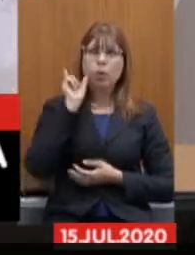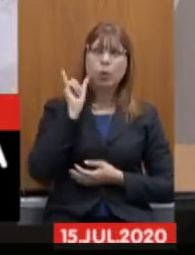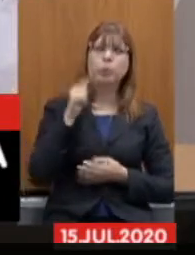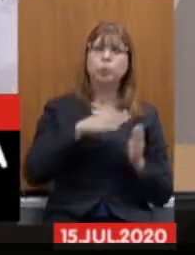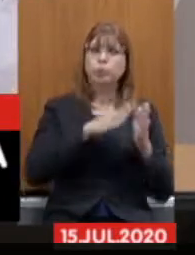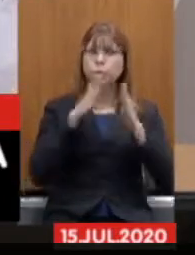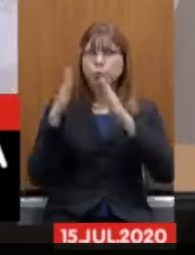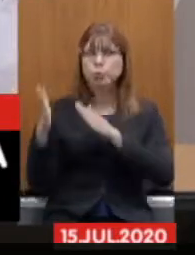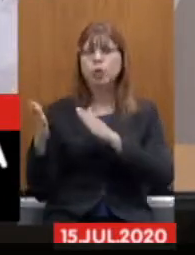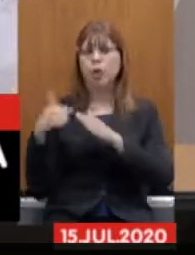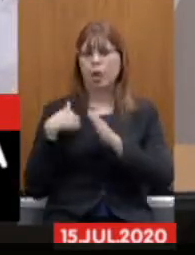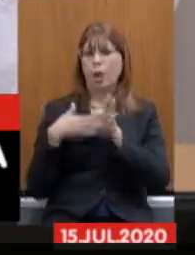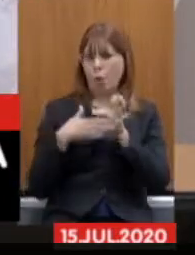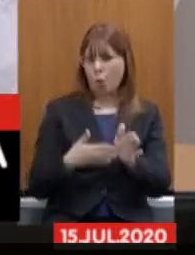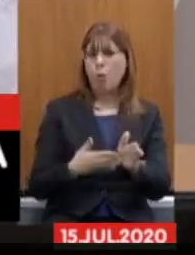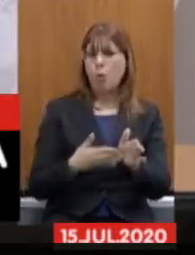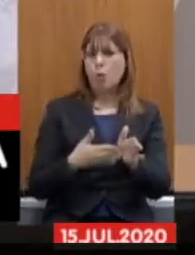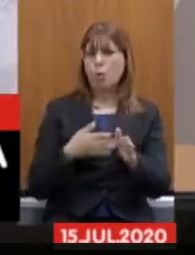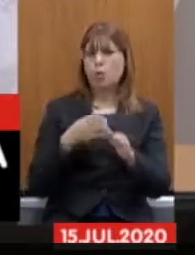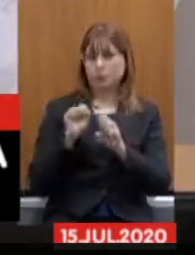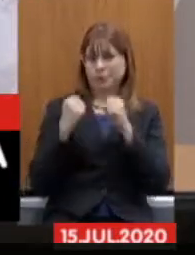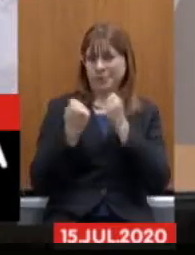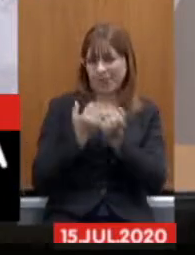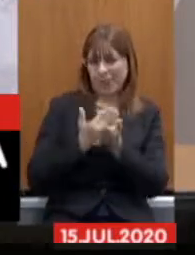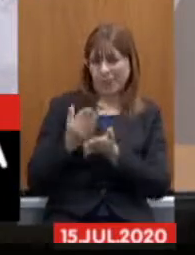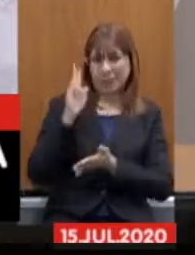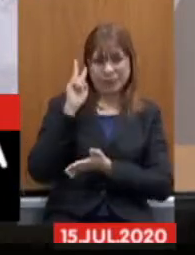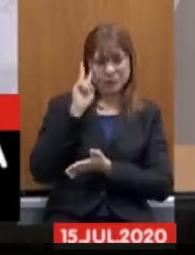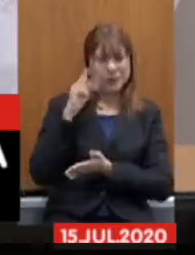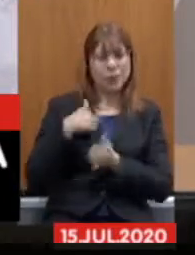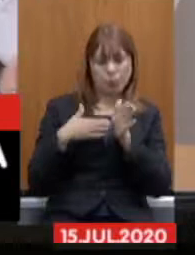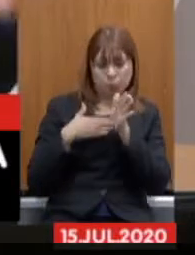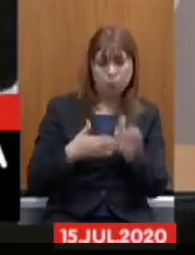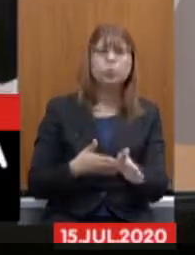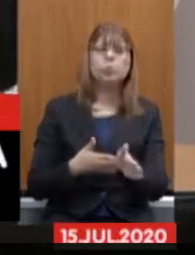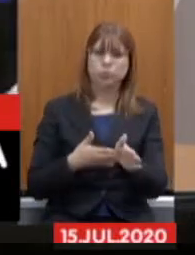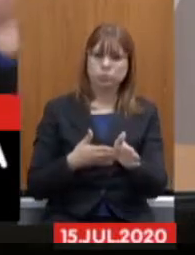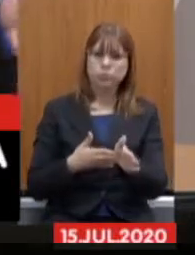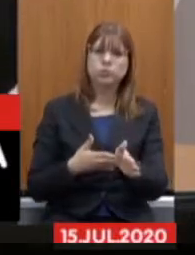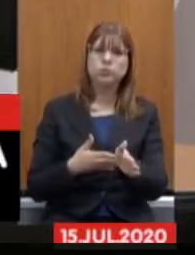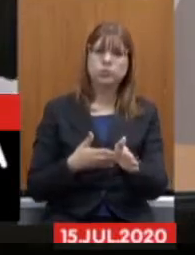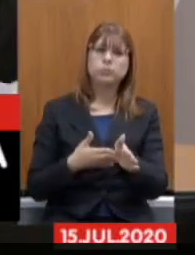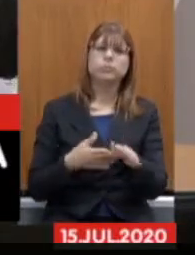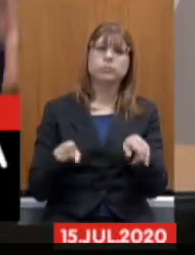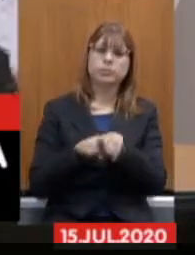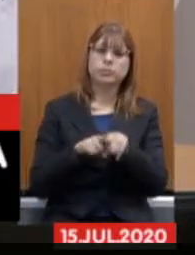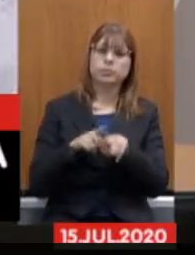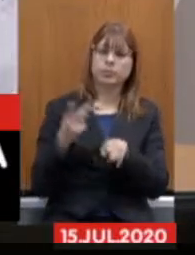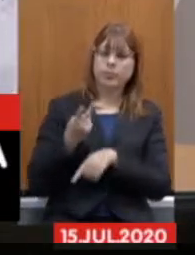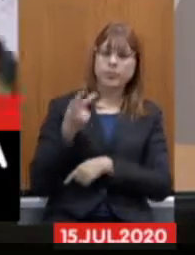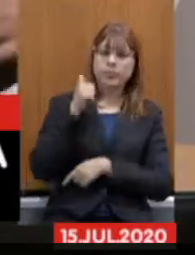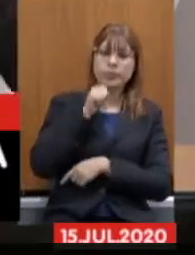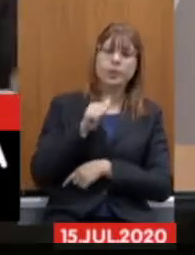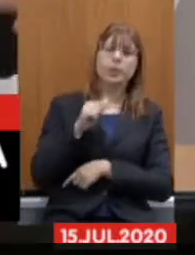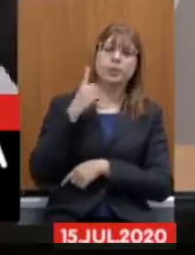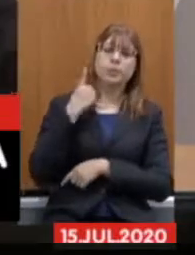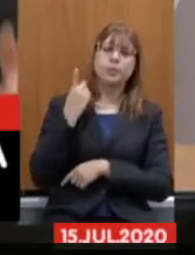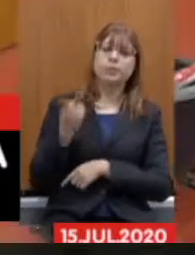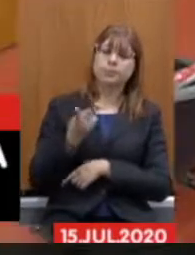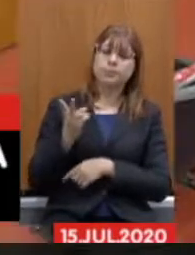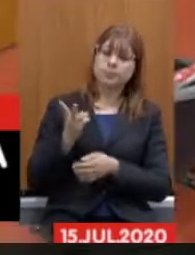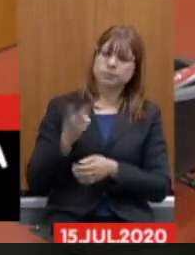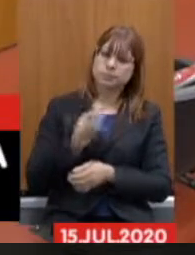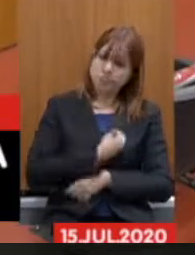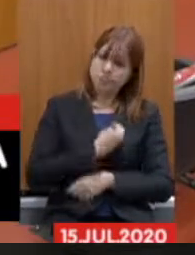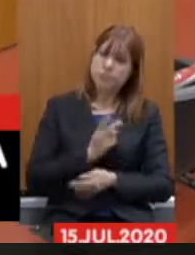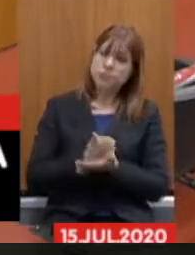eu tenho acompanhado o seminário desde o início daí quero dizer das duas deputadas at300 que estão sempre